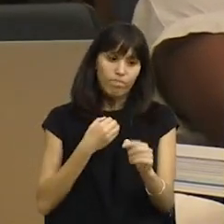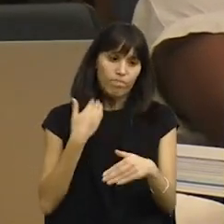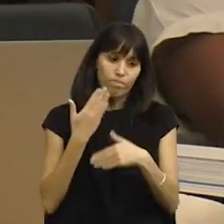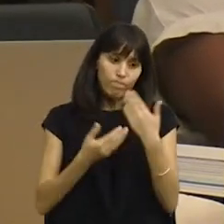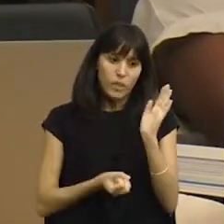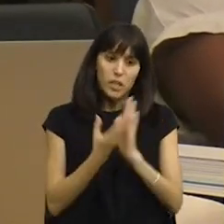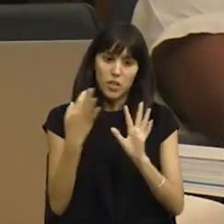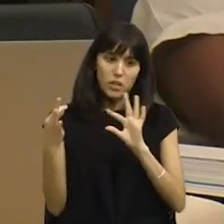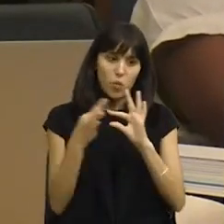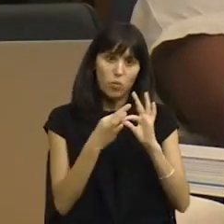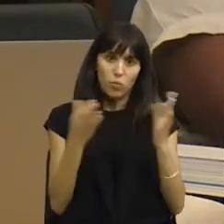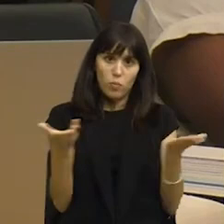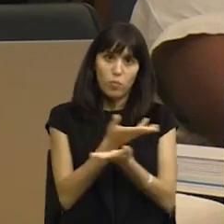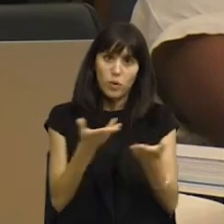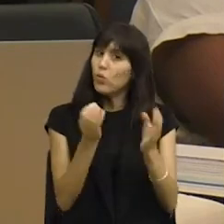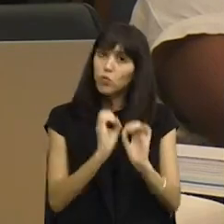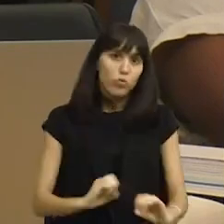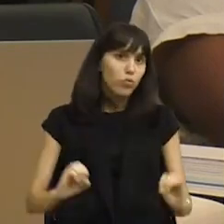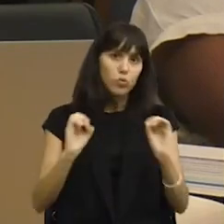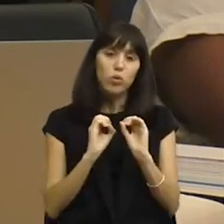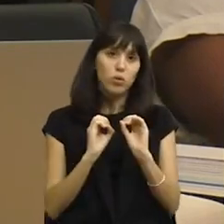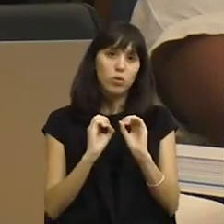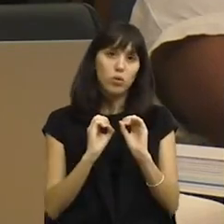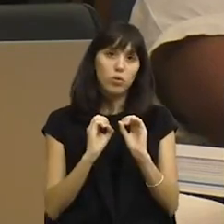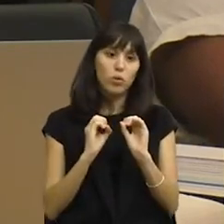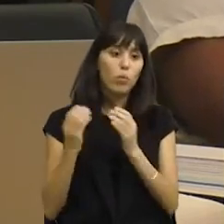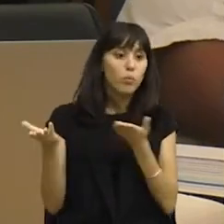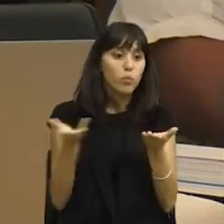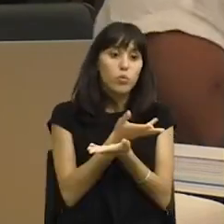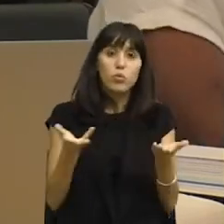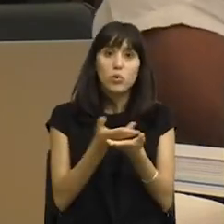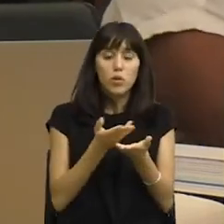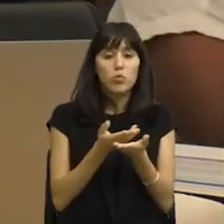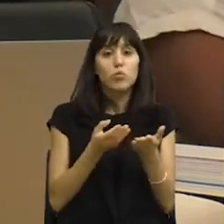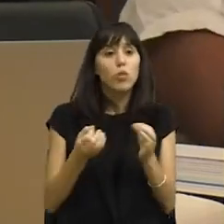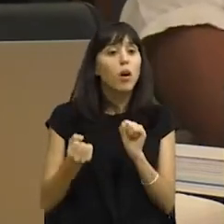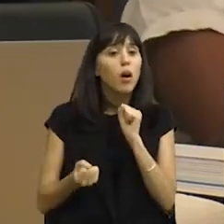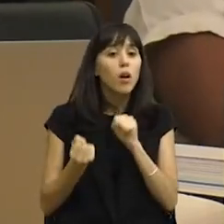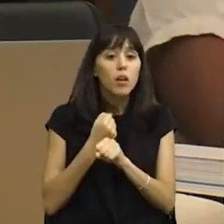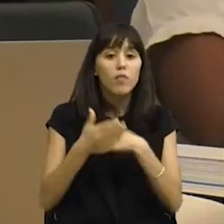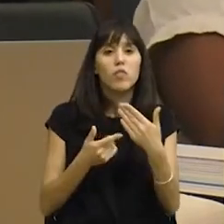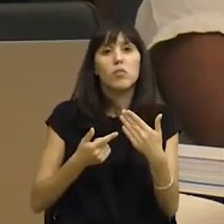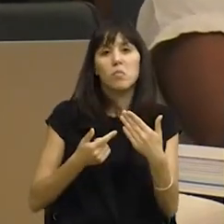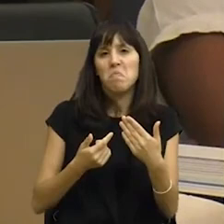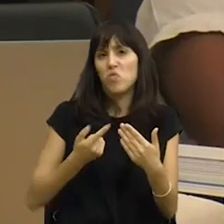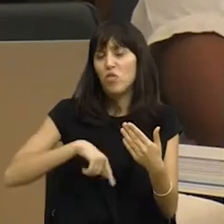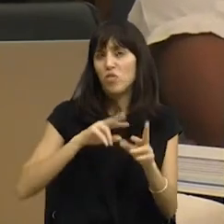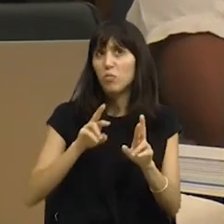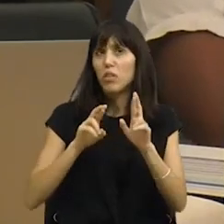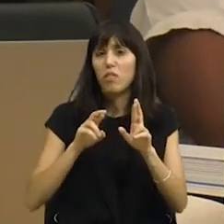processo de cocriação. O processo de cocriação, tal qual tinha sido anunciado, ficou aquém das nossas